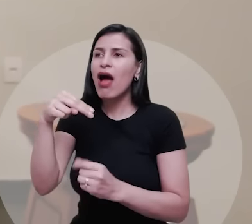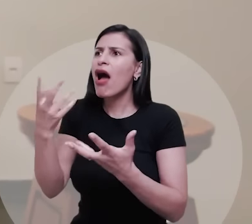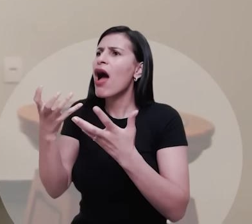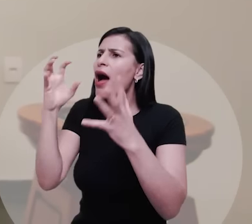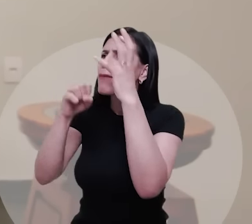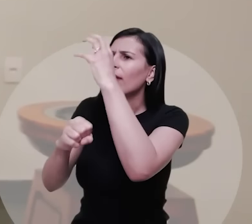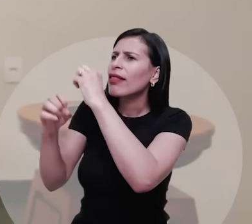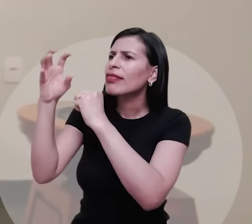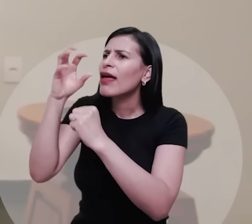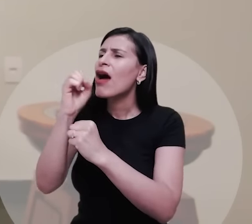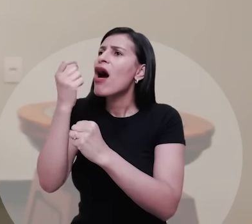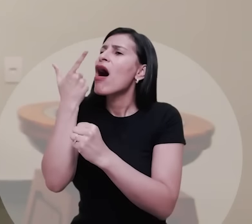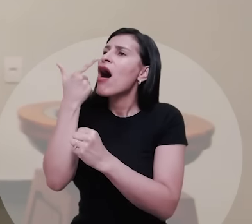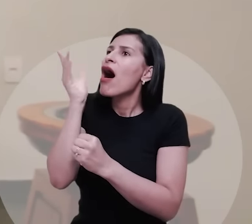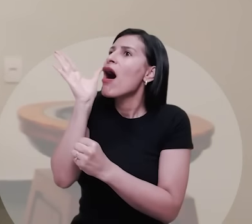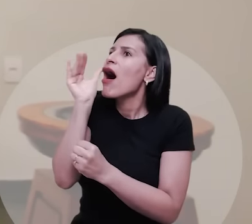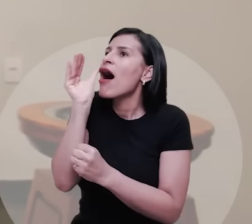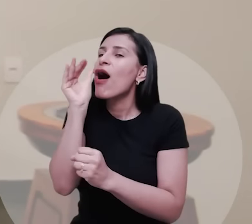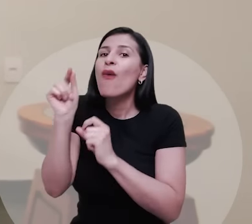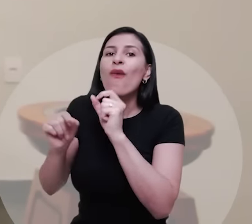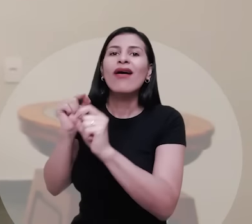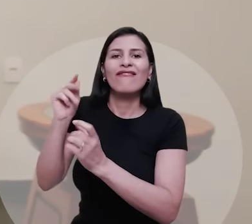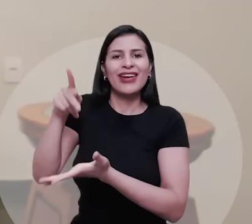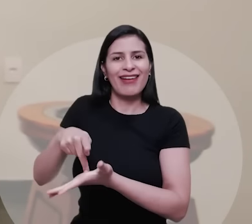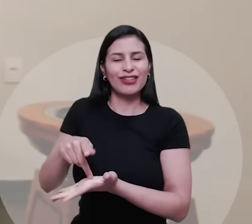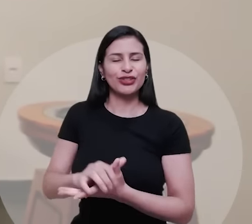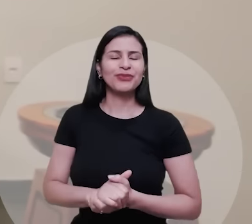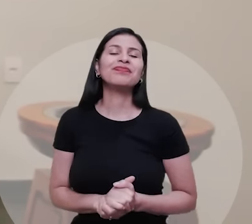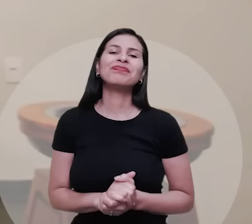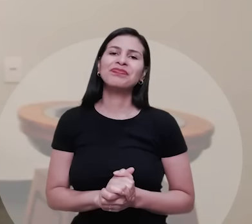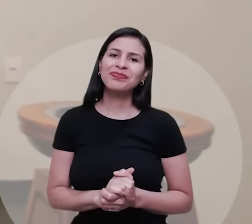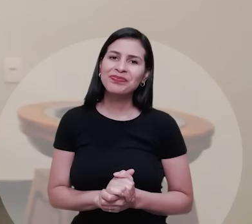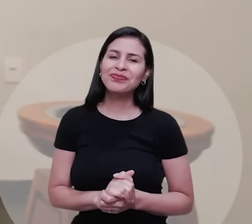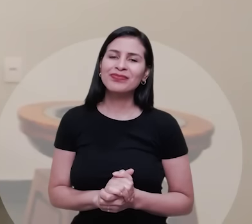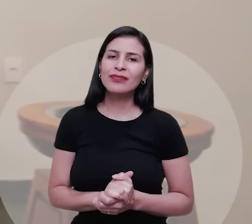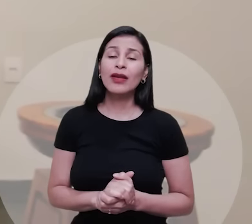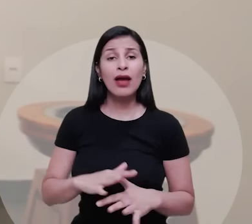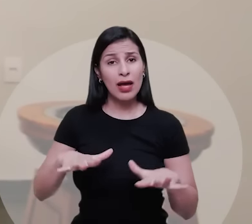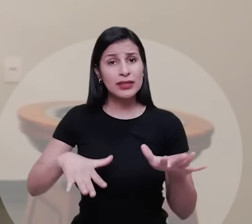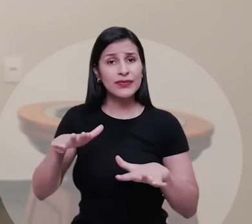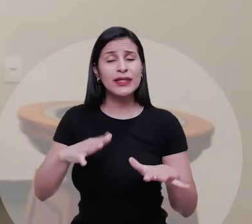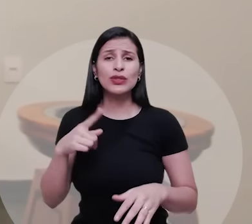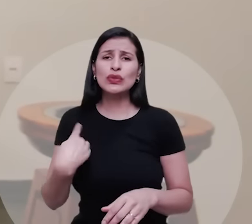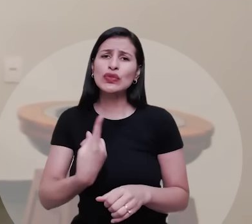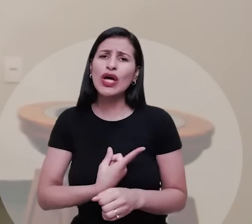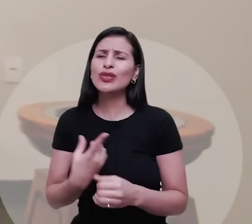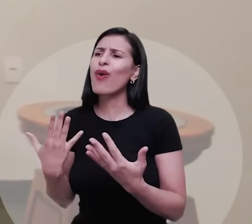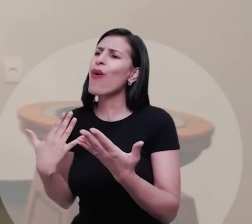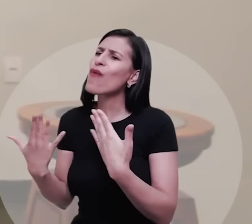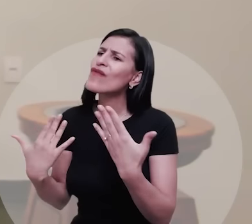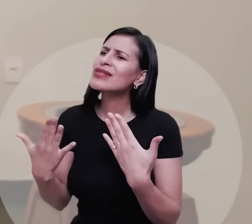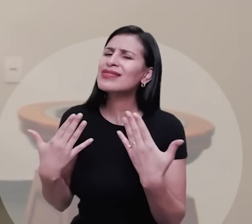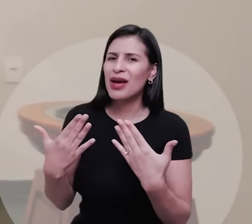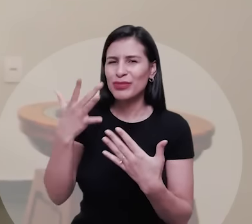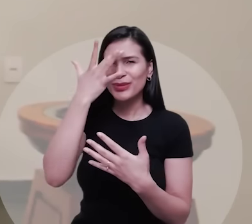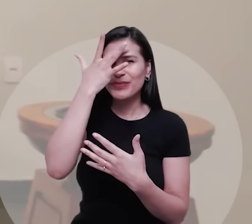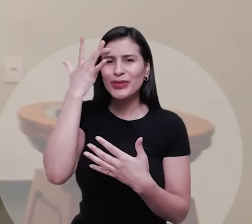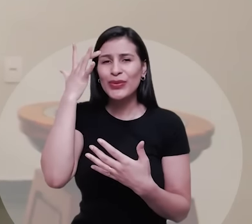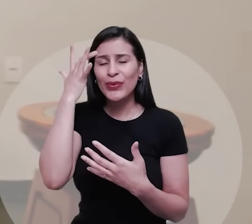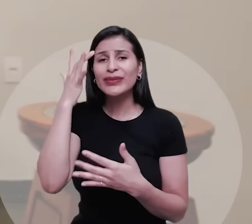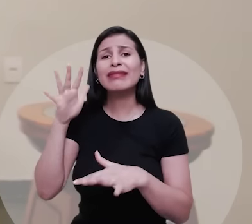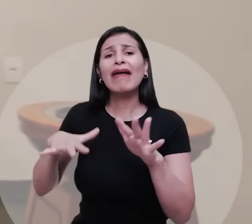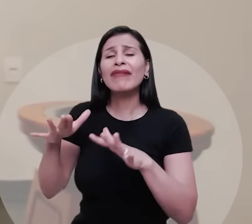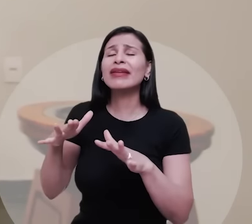verdade. Mesmo que muitas vezes nós conversamos com algumas pessoas e elas só param para ouvir, para poder